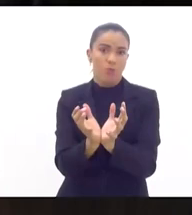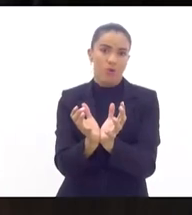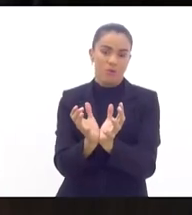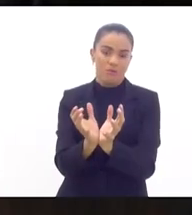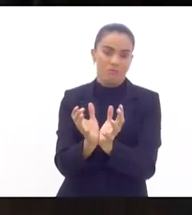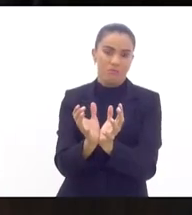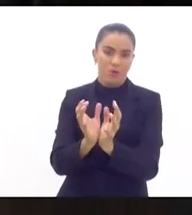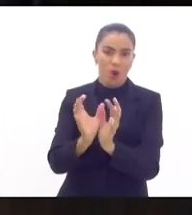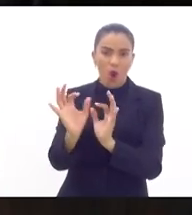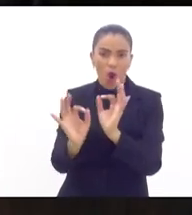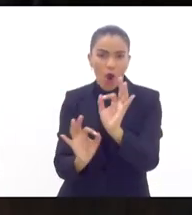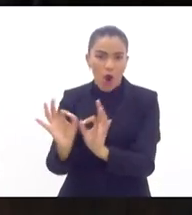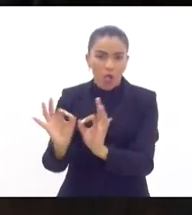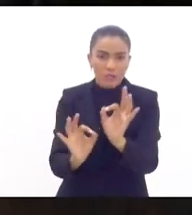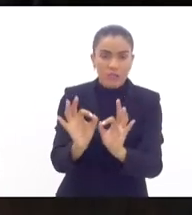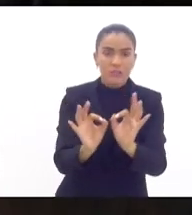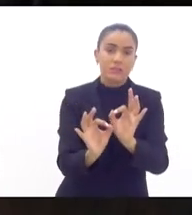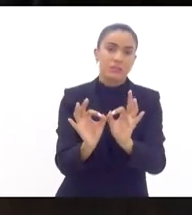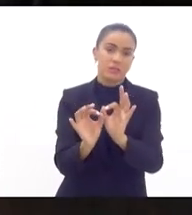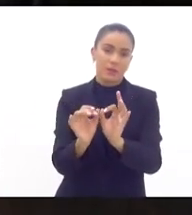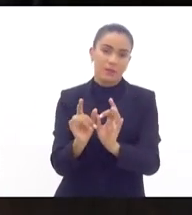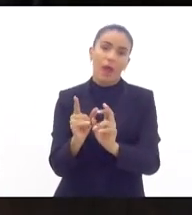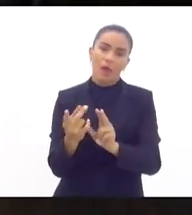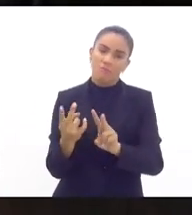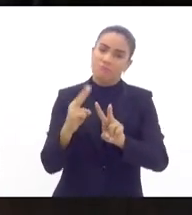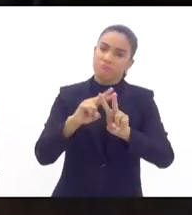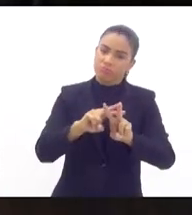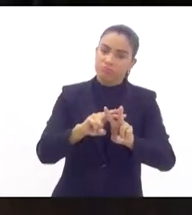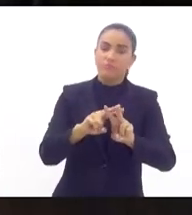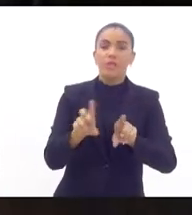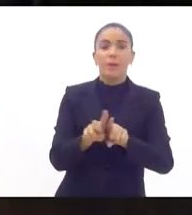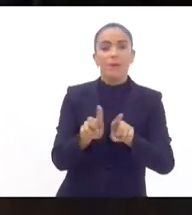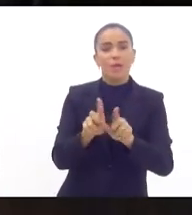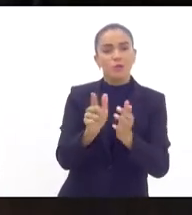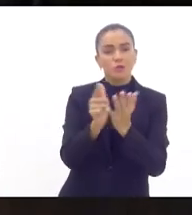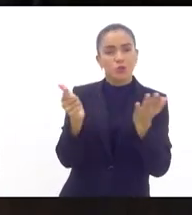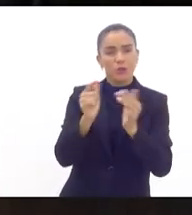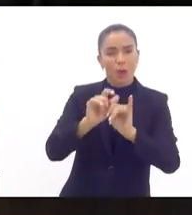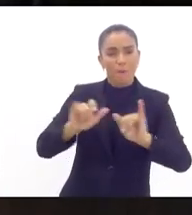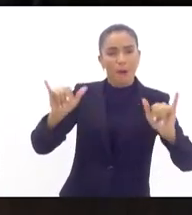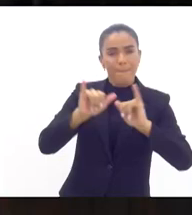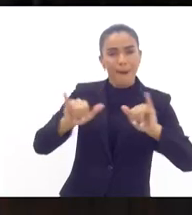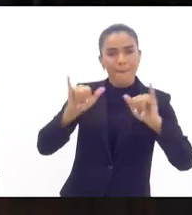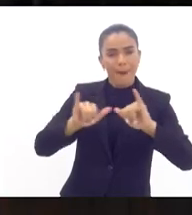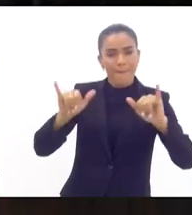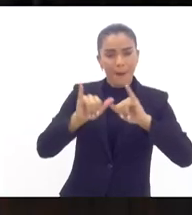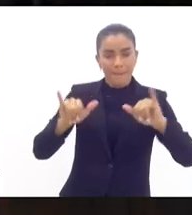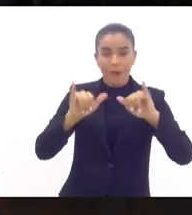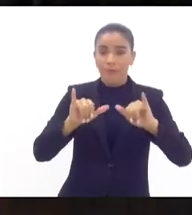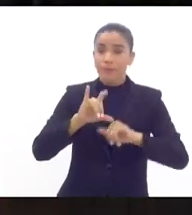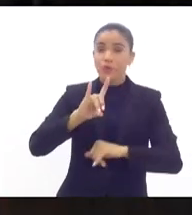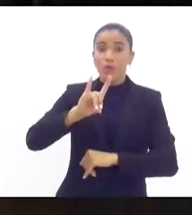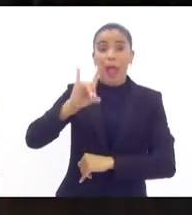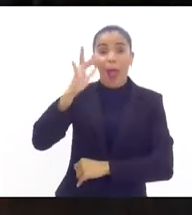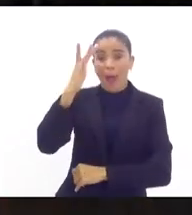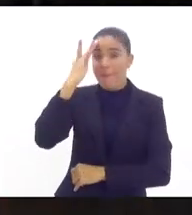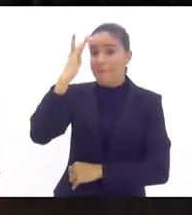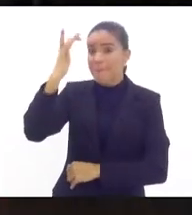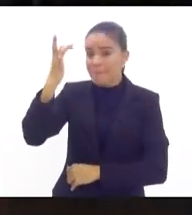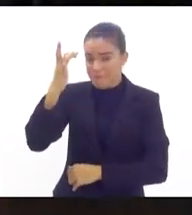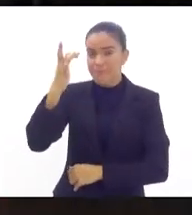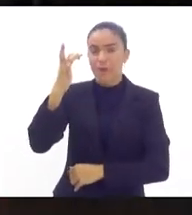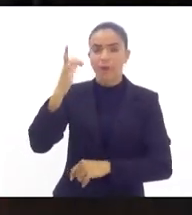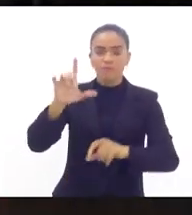fez que eles tivessem que é o sistema penitenciário e um jornal de grande circulação no dia seguinte foi